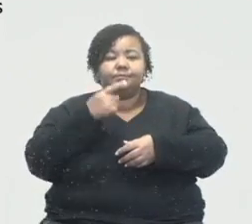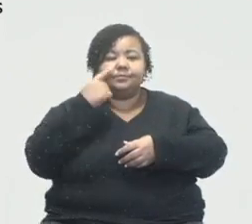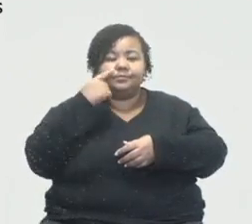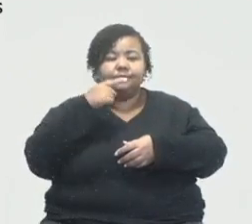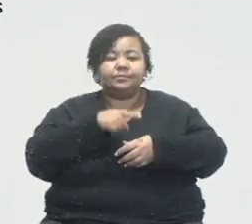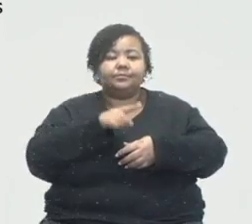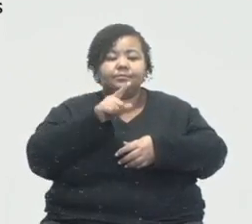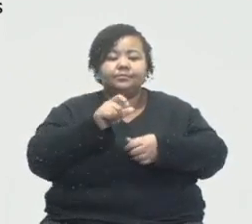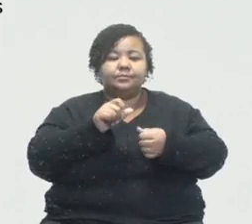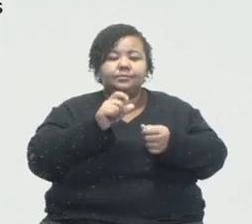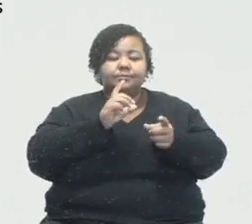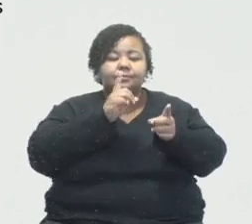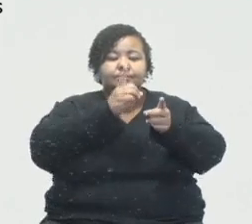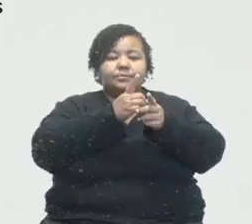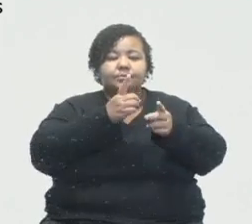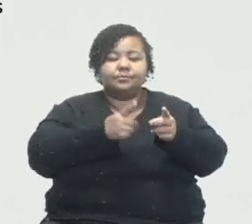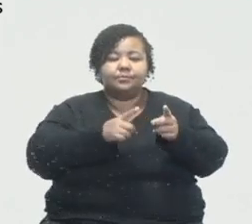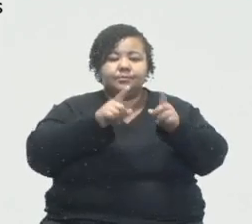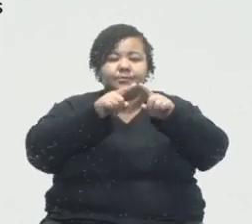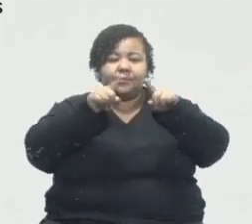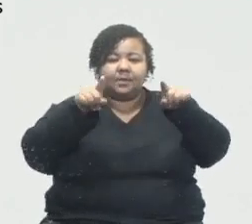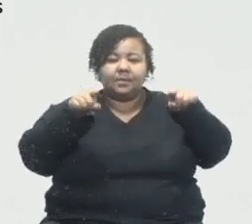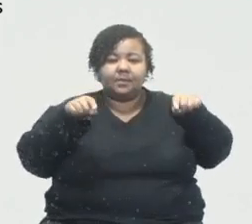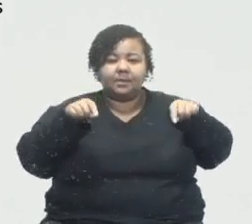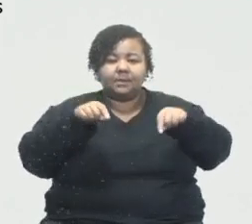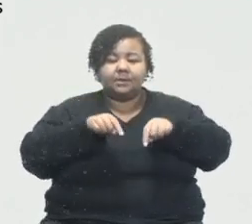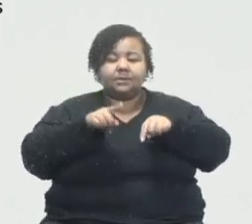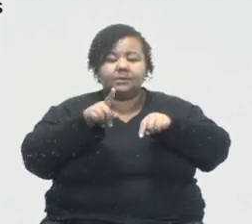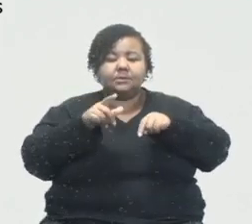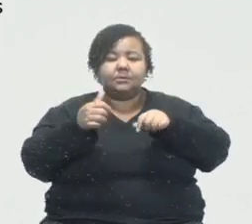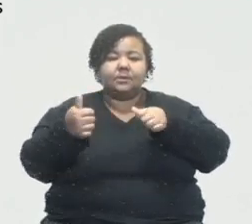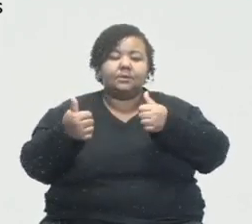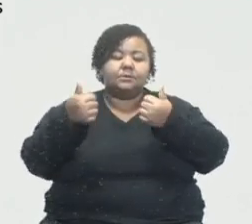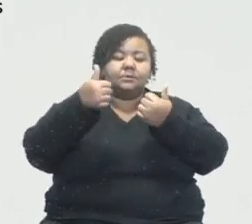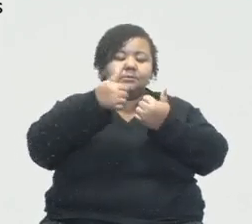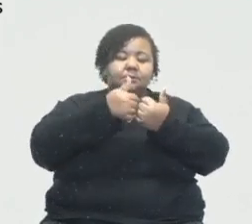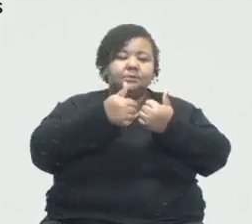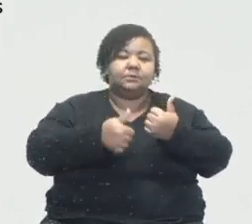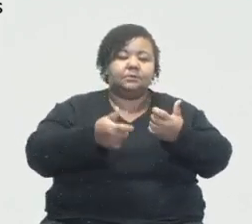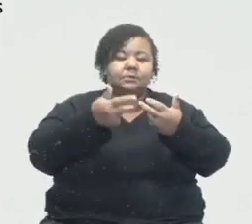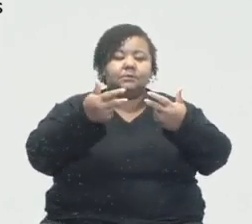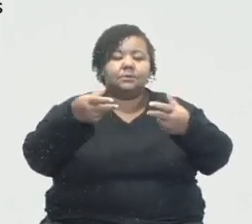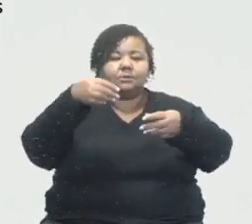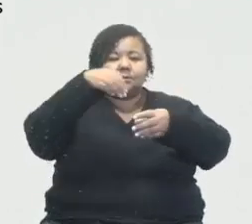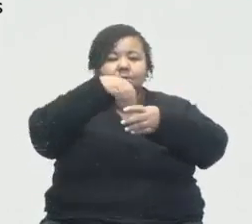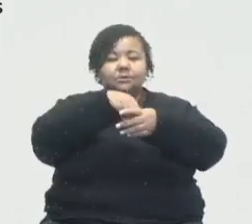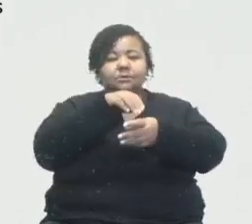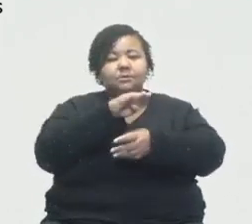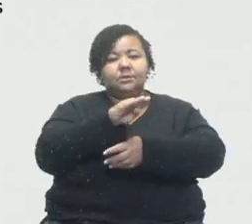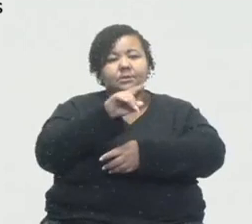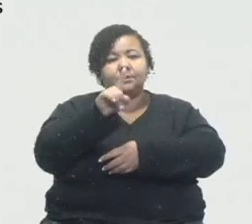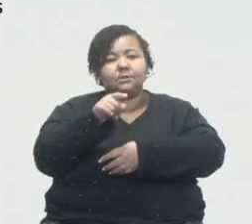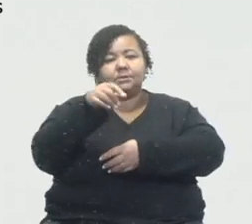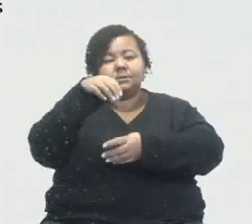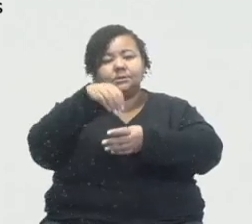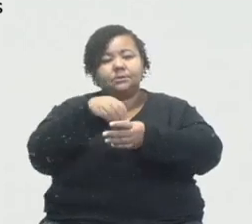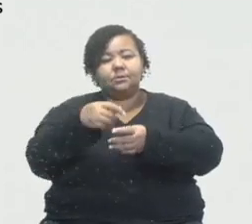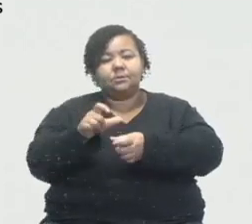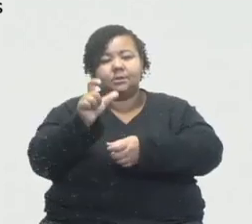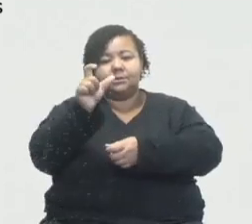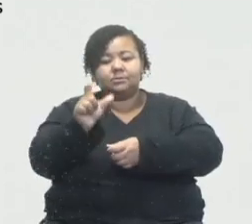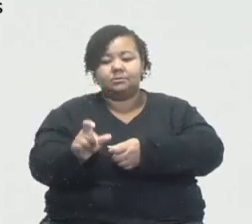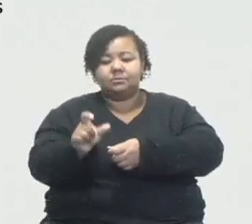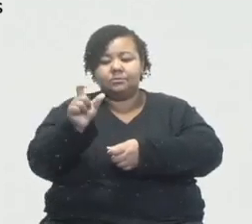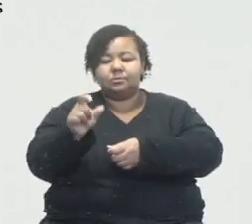definir essa matriz, a gente vai representar os elementos de beta' nas coordenadas de beta, então dessas